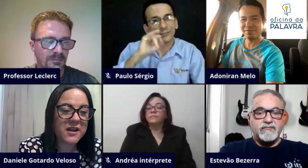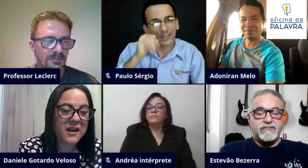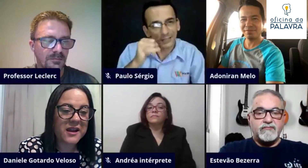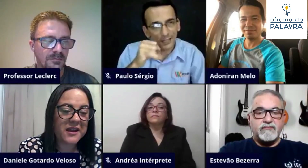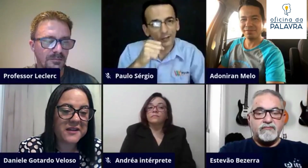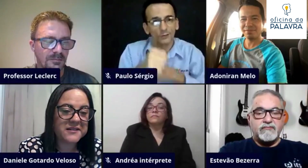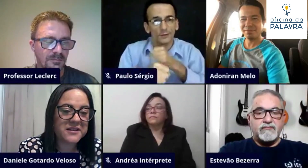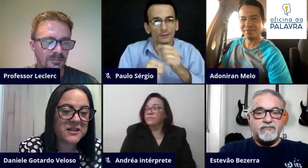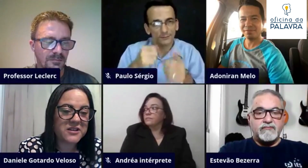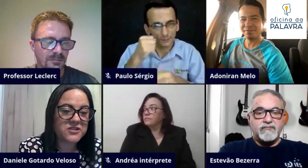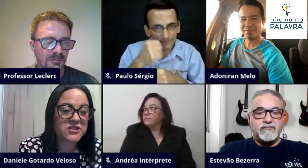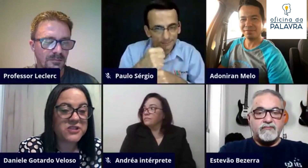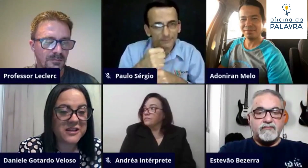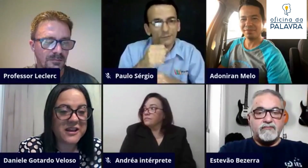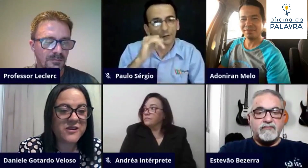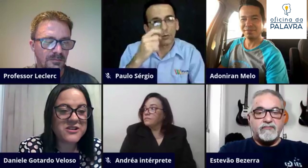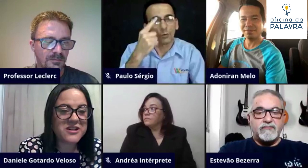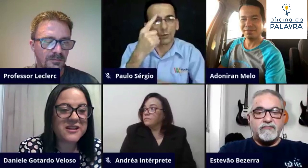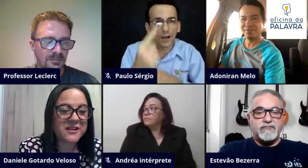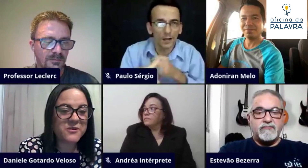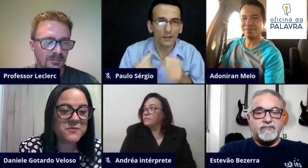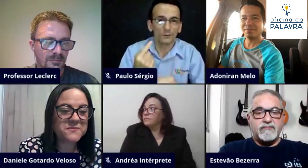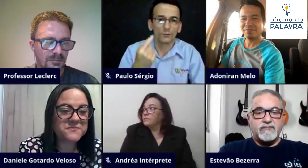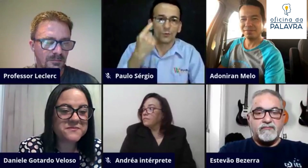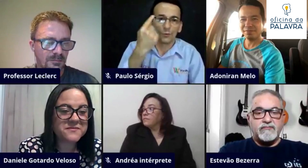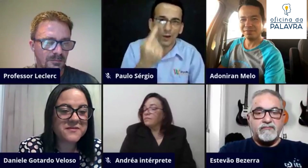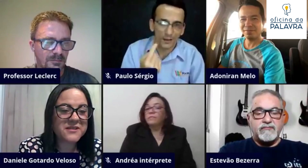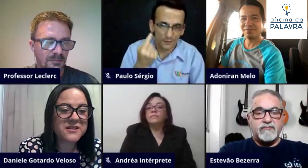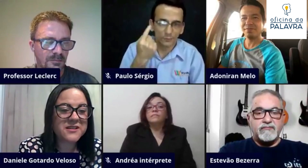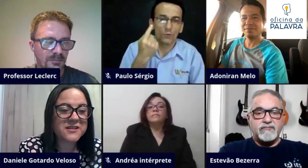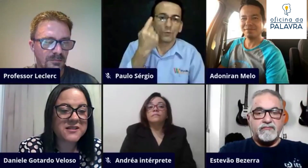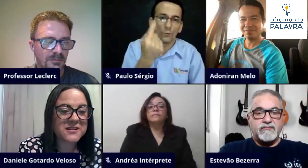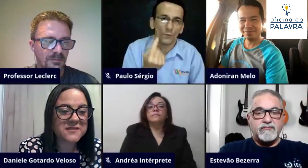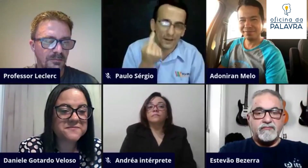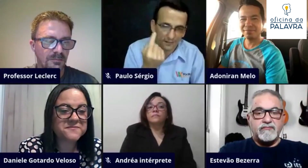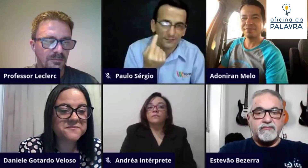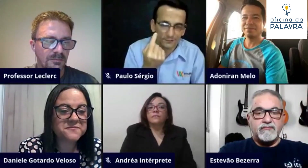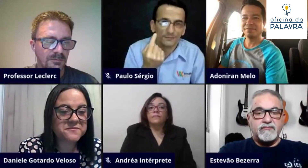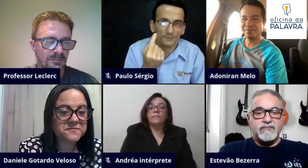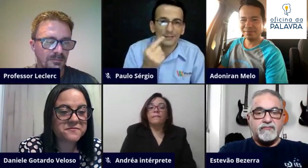anos, de janeiro a janeiro,